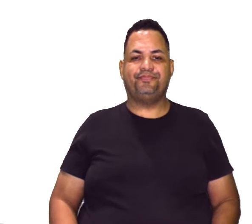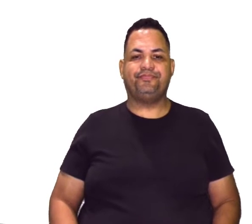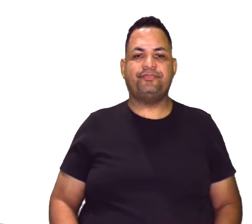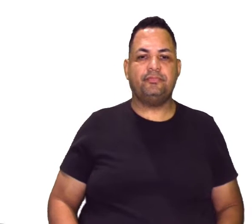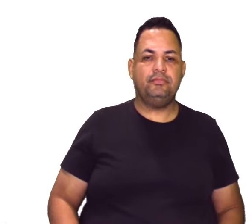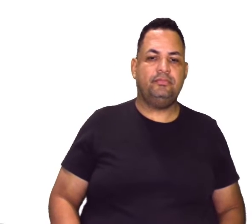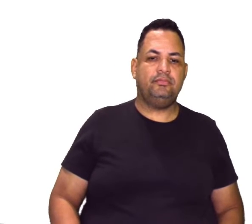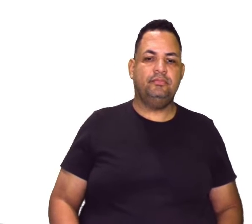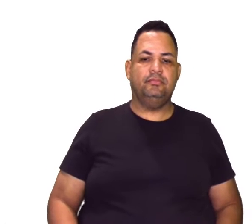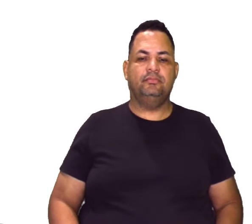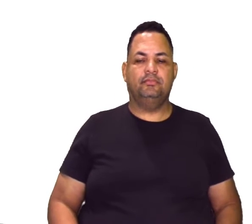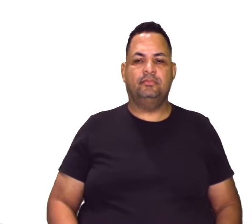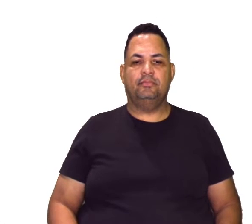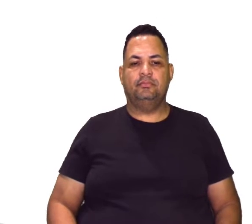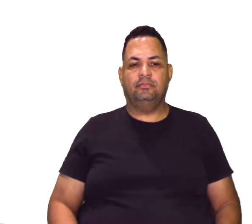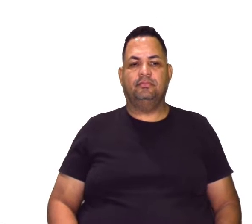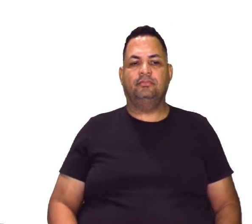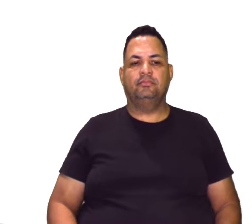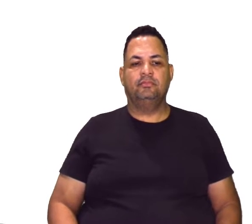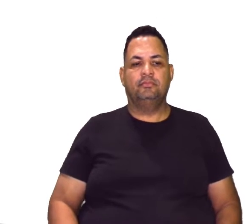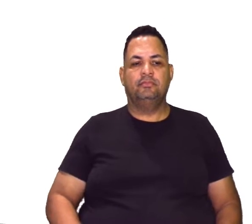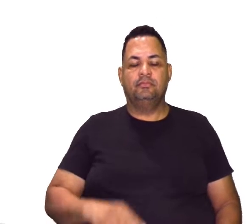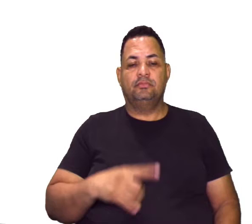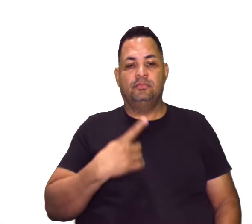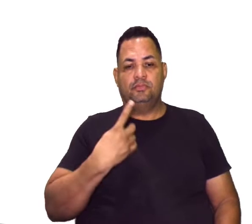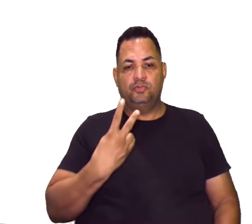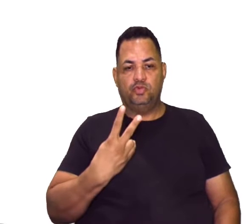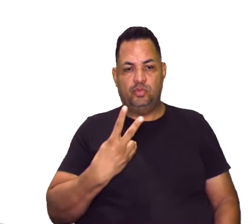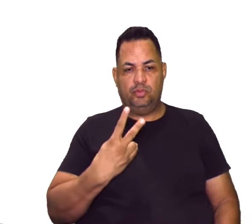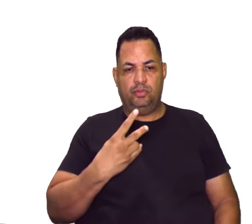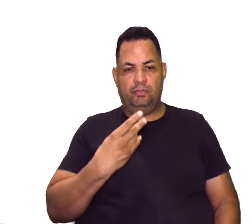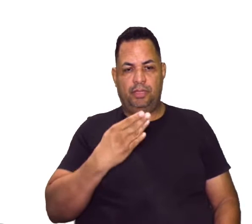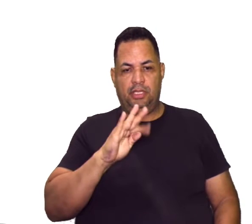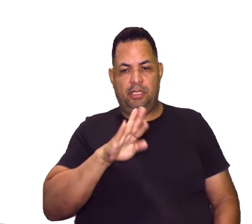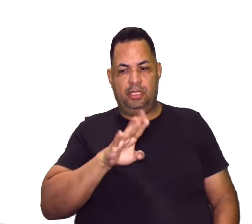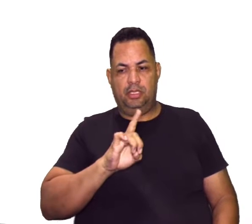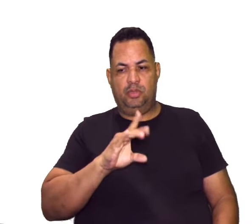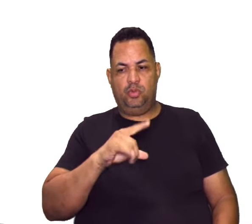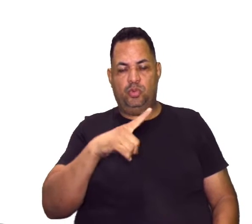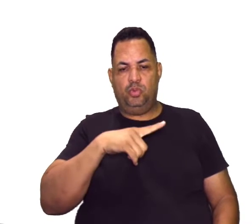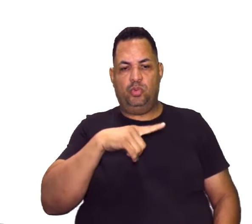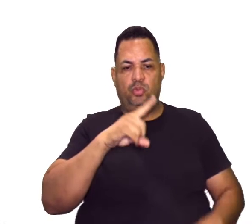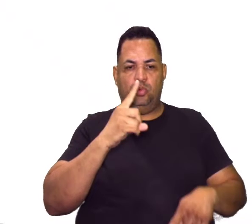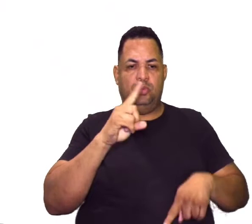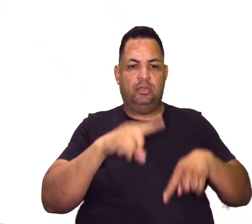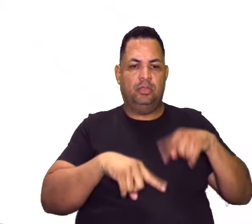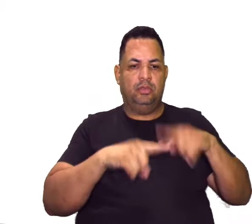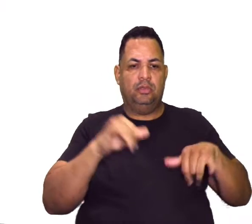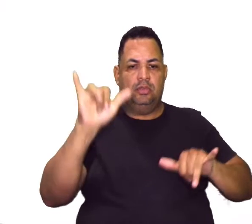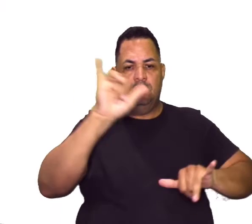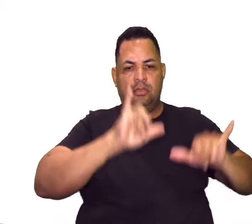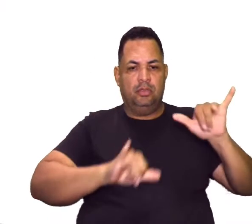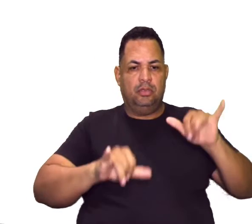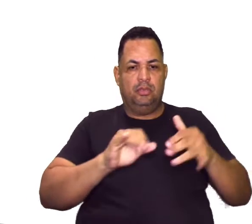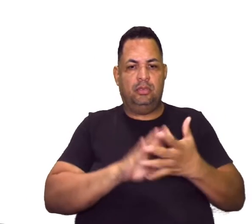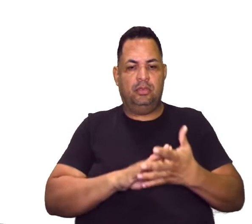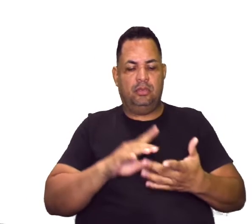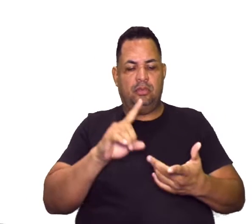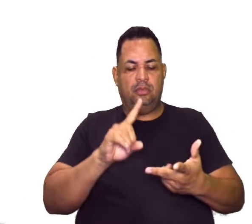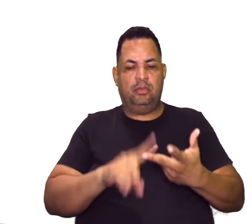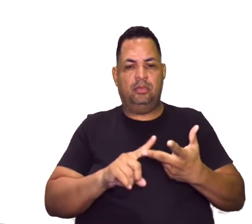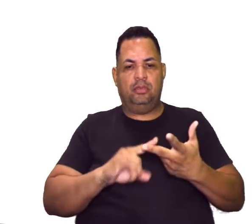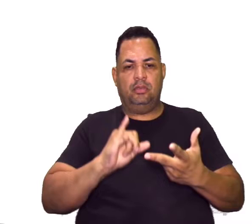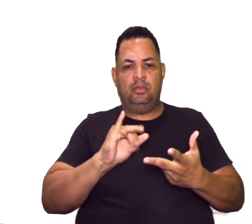o hidrogênio. Binário, porque só tem dois elementos químicos. É um